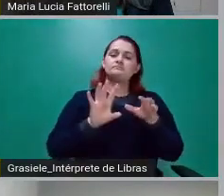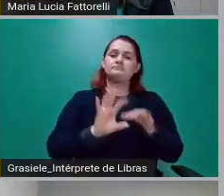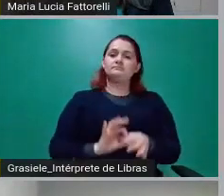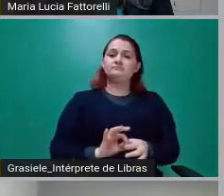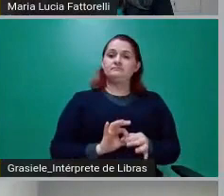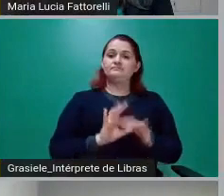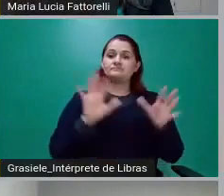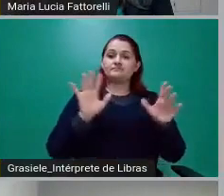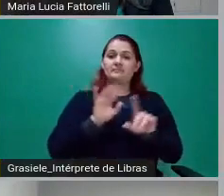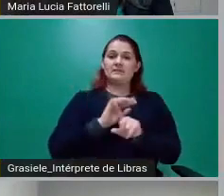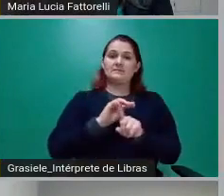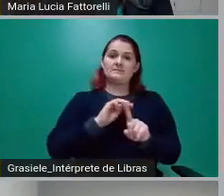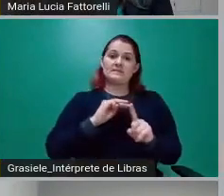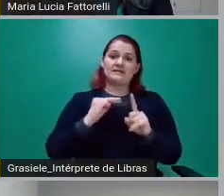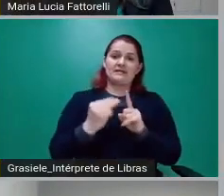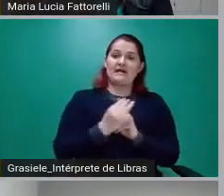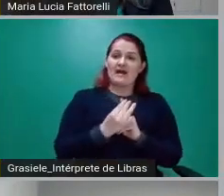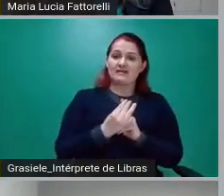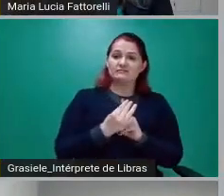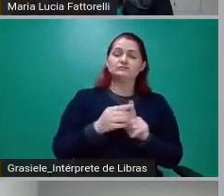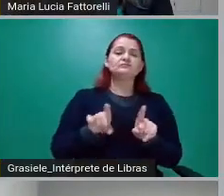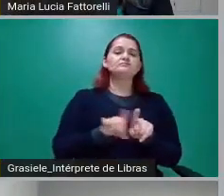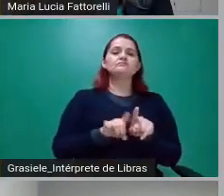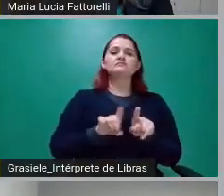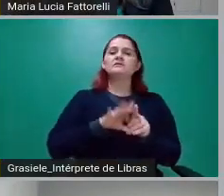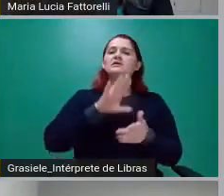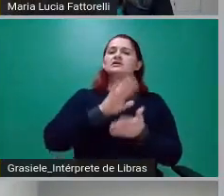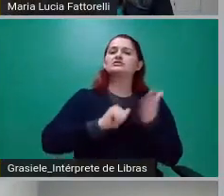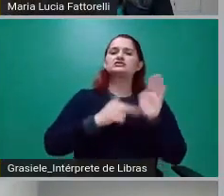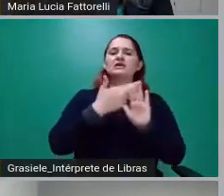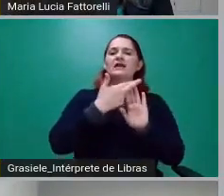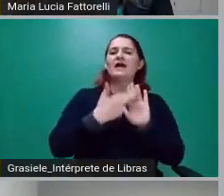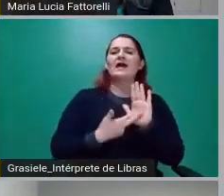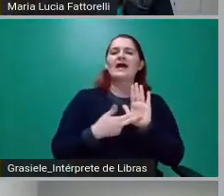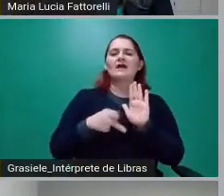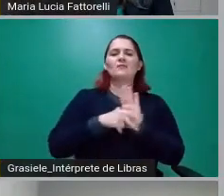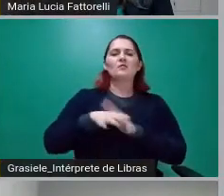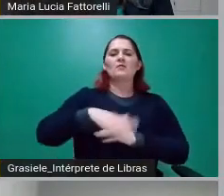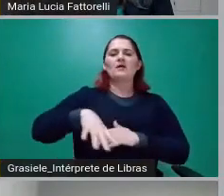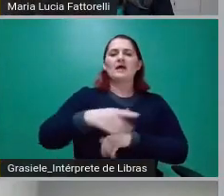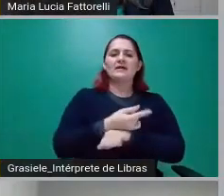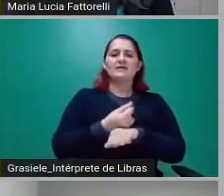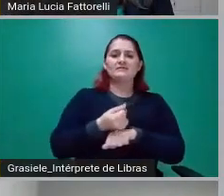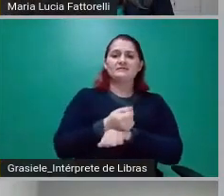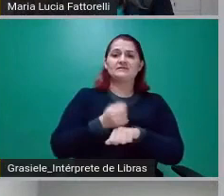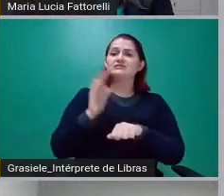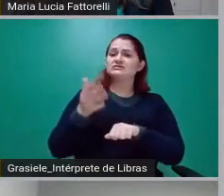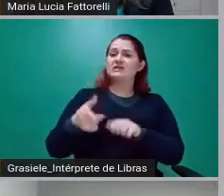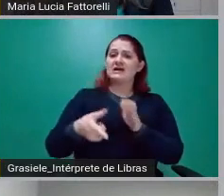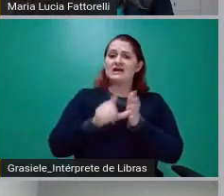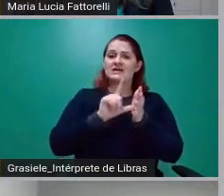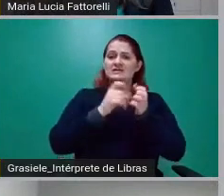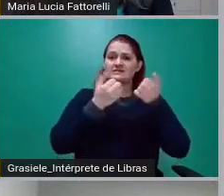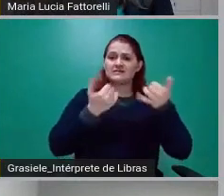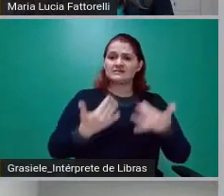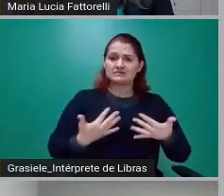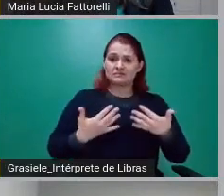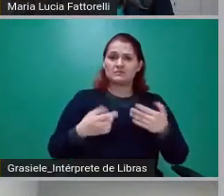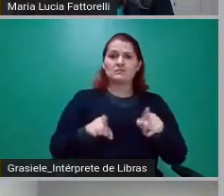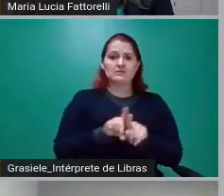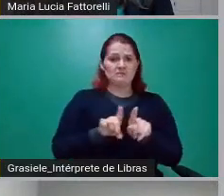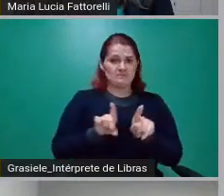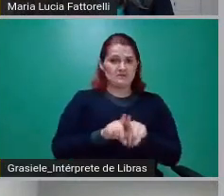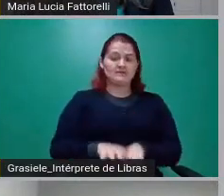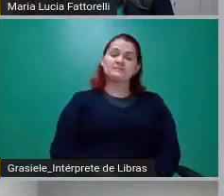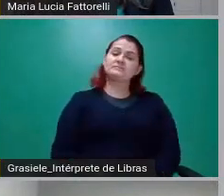dos mercados, desregulamentação financeira, como também já foi mencionado.